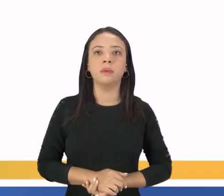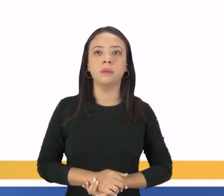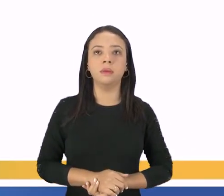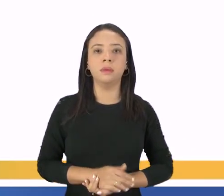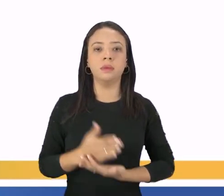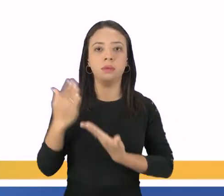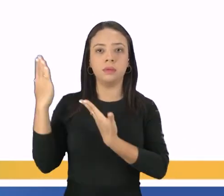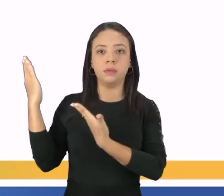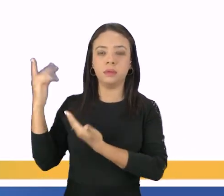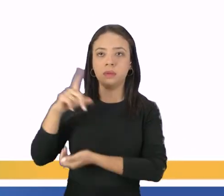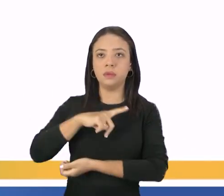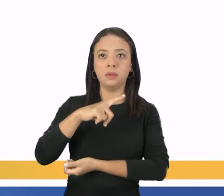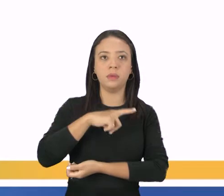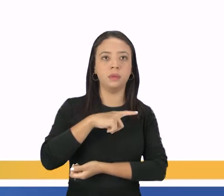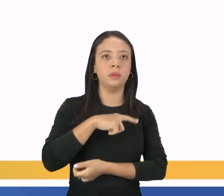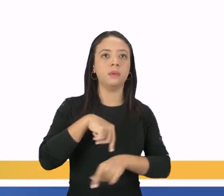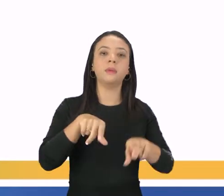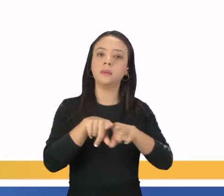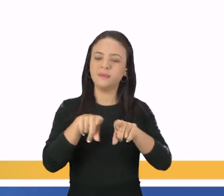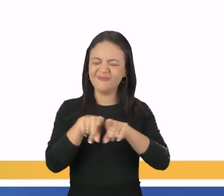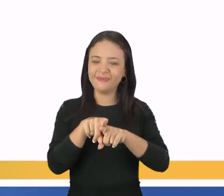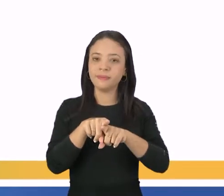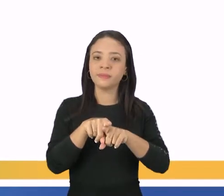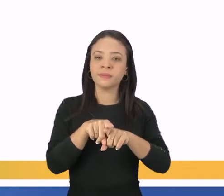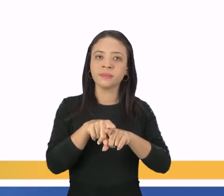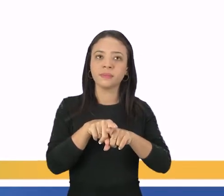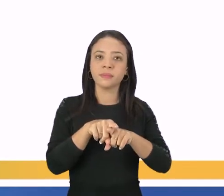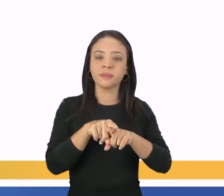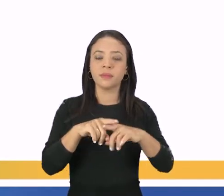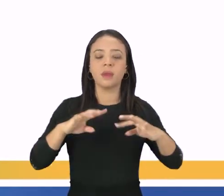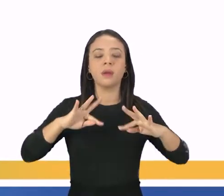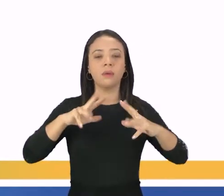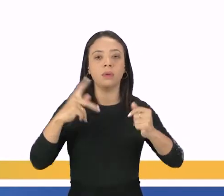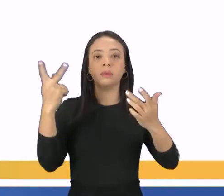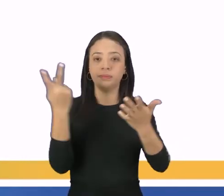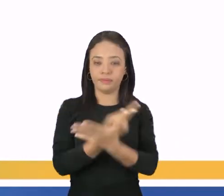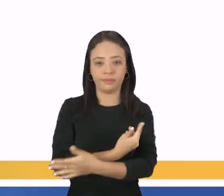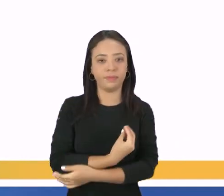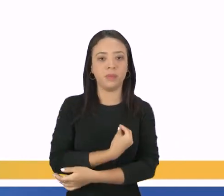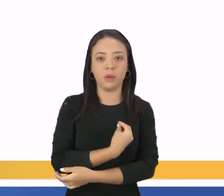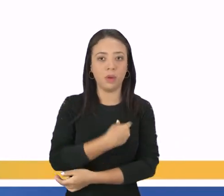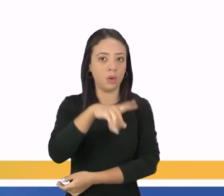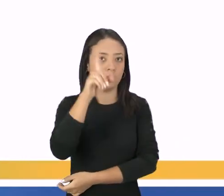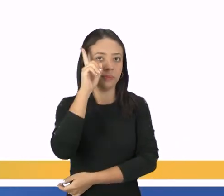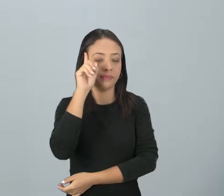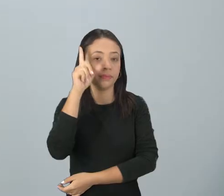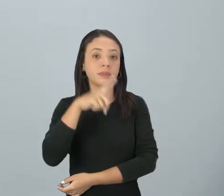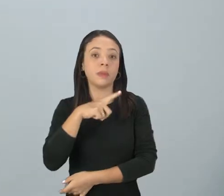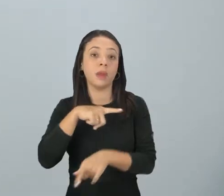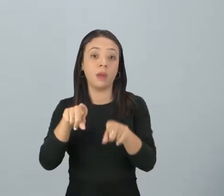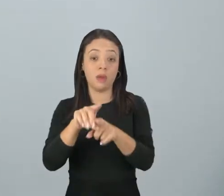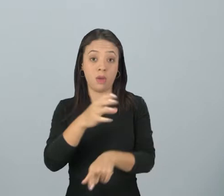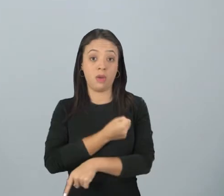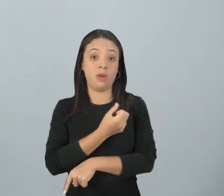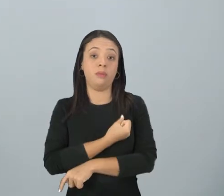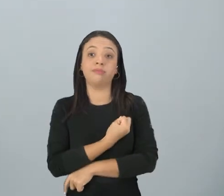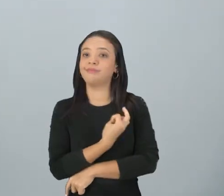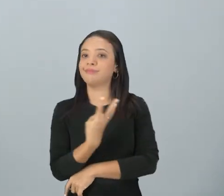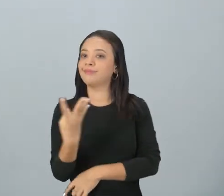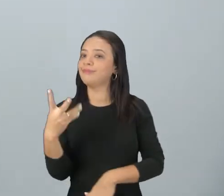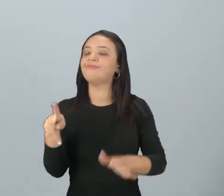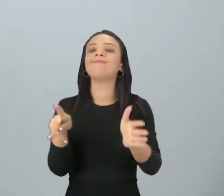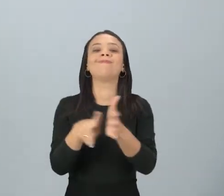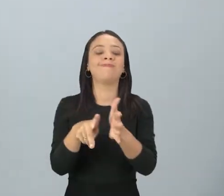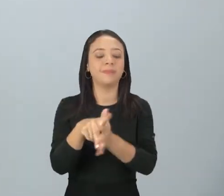E aí temos, né, relacionado também às ações rotineiras, temos os numerais, né? Os números que estão tão presentes nas nossas vidas,